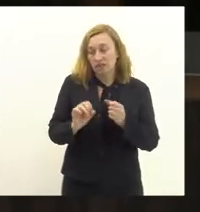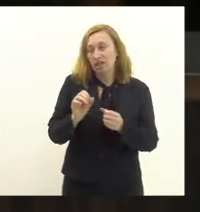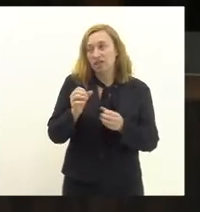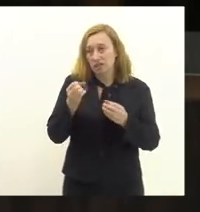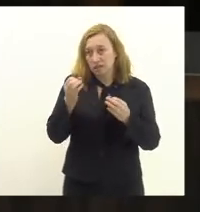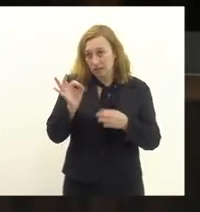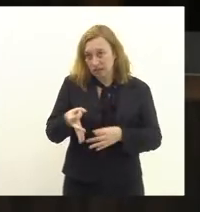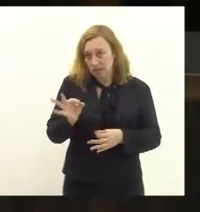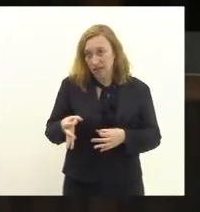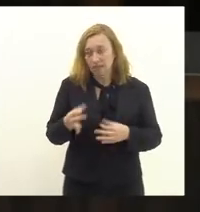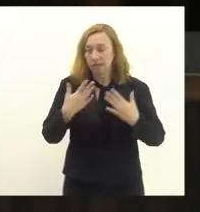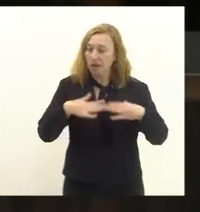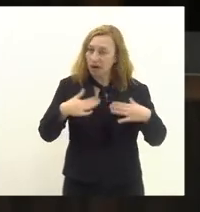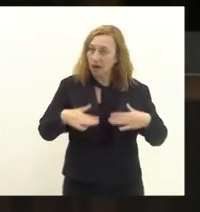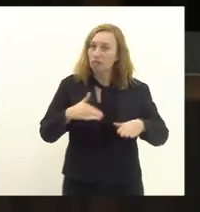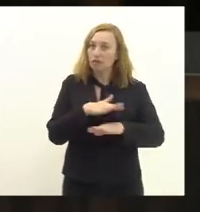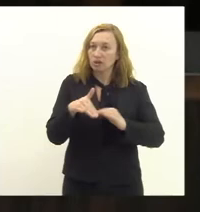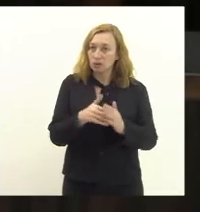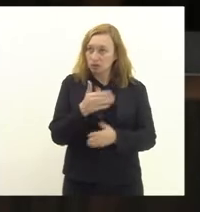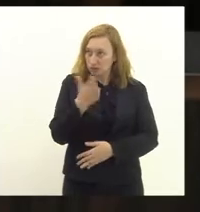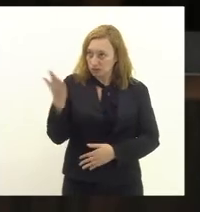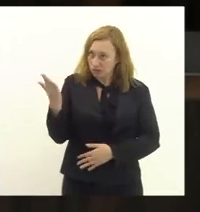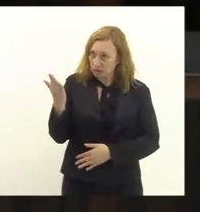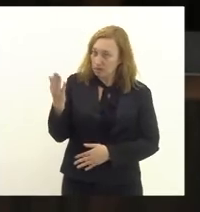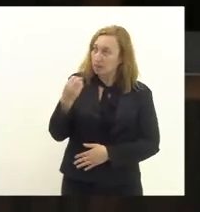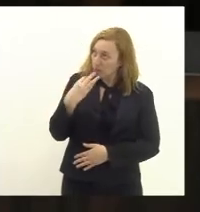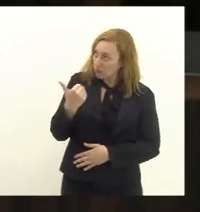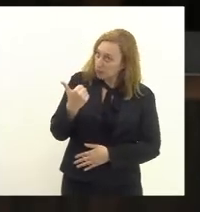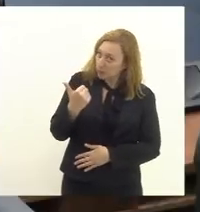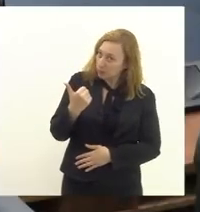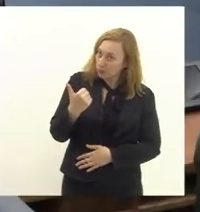dar tranquilidade para todos e todas, tá bom?